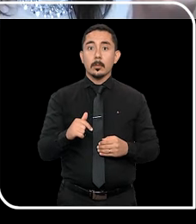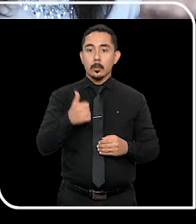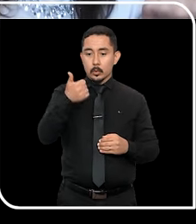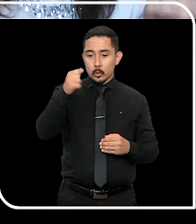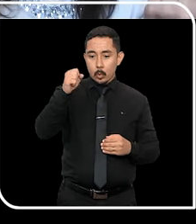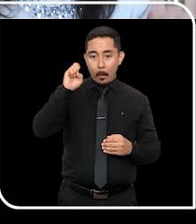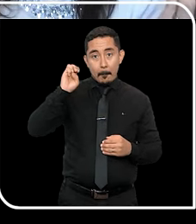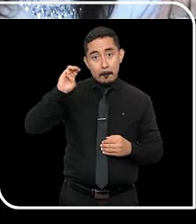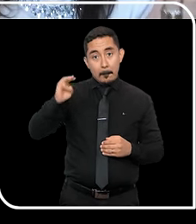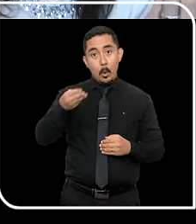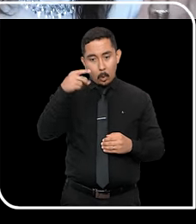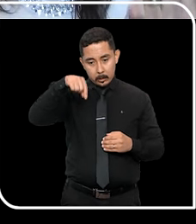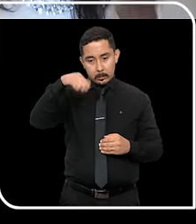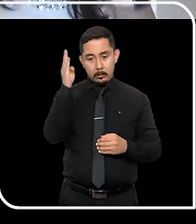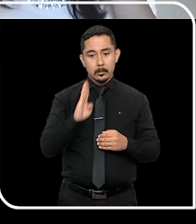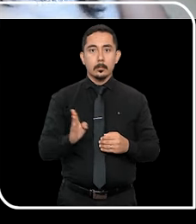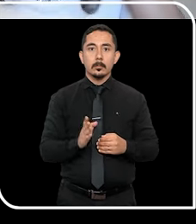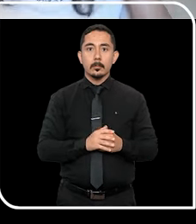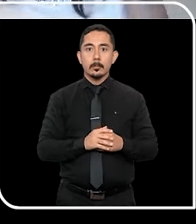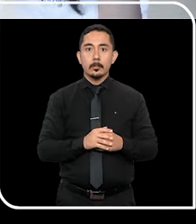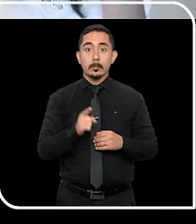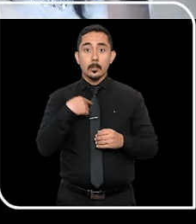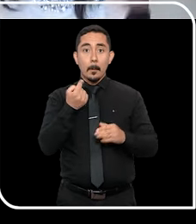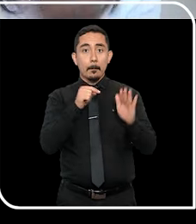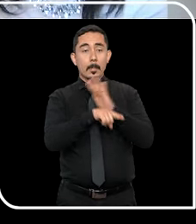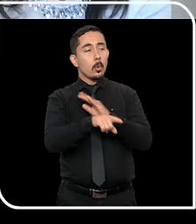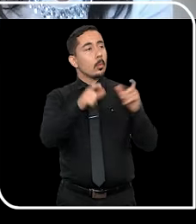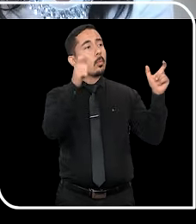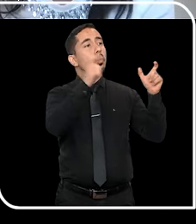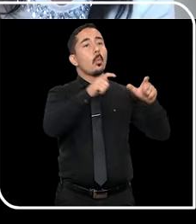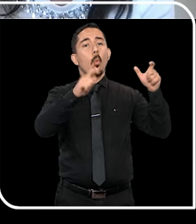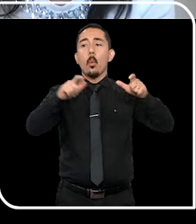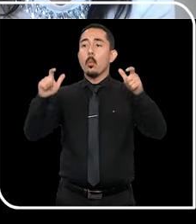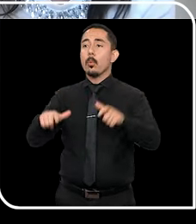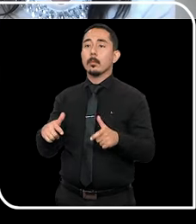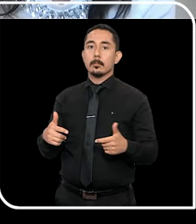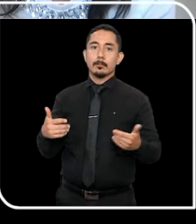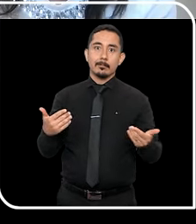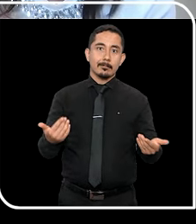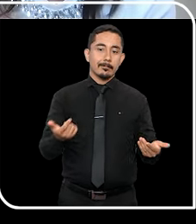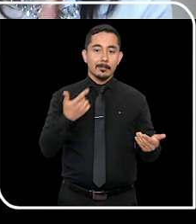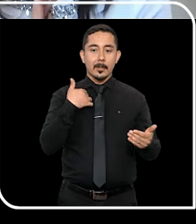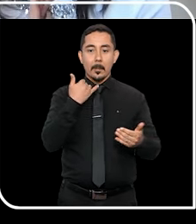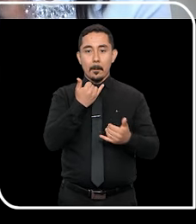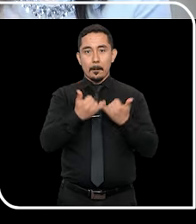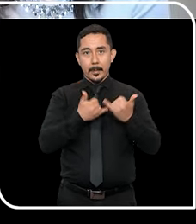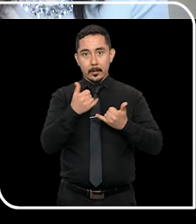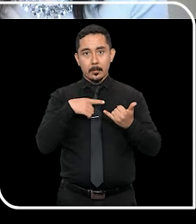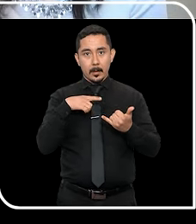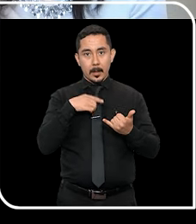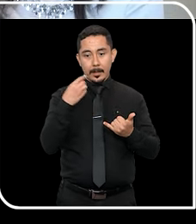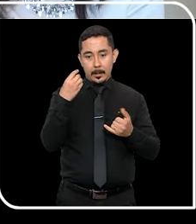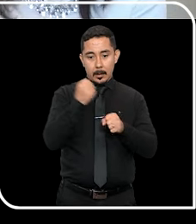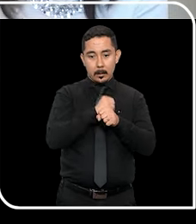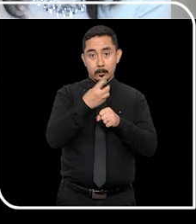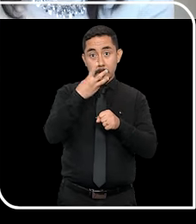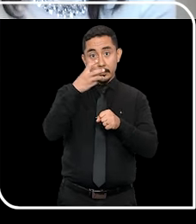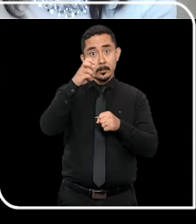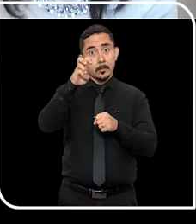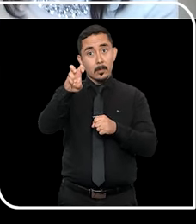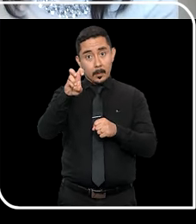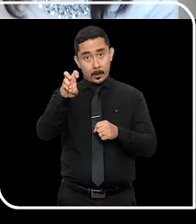18 milhões de pessoas com deficiência no Brasil e aí a gente se perguntou onde elas estão eu brinco eu tenho uma deficiência a 35 anos